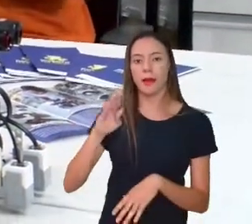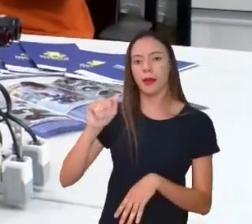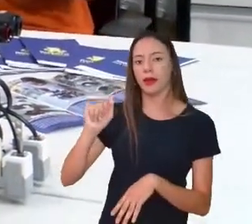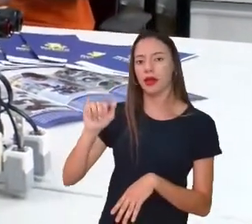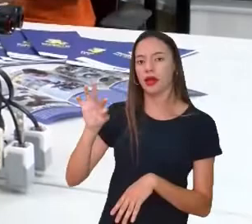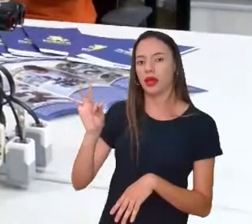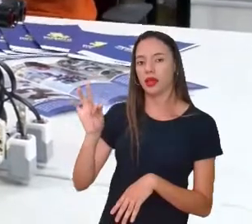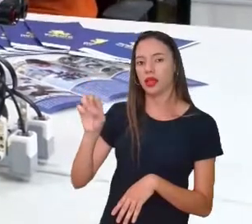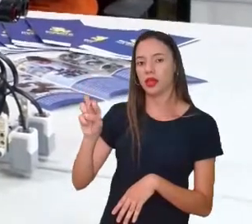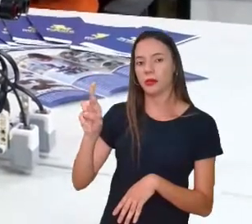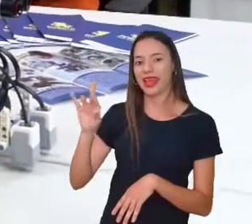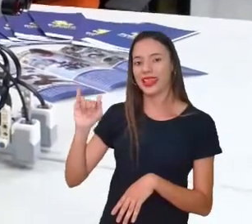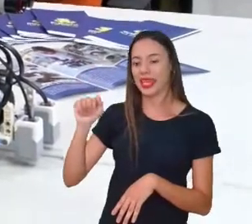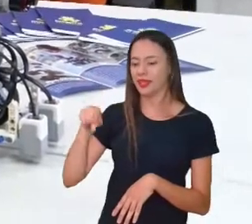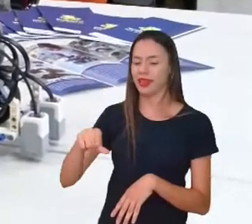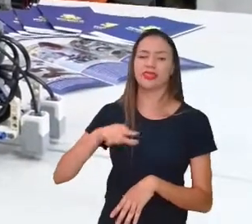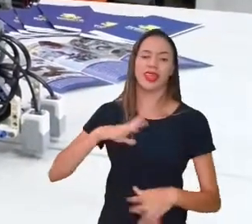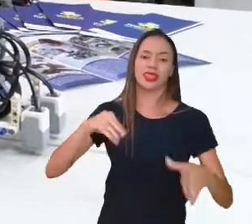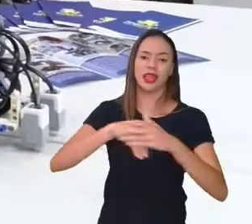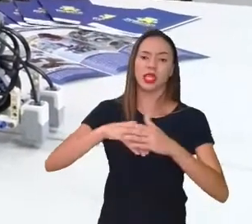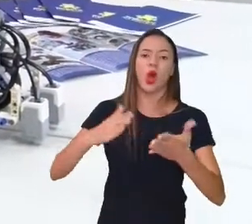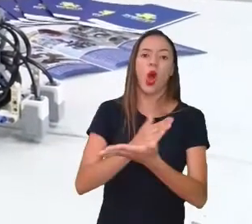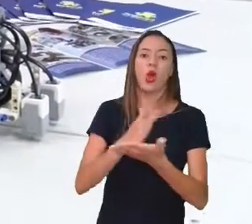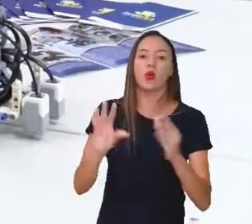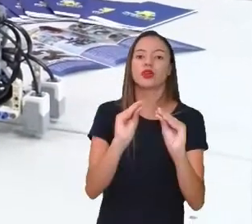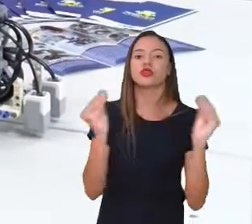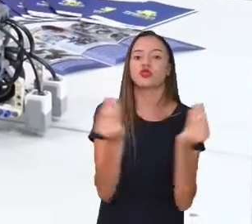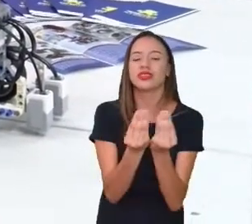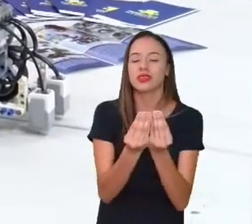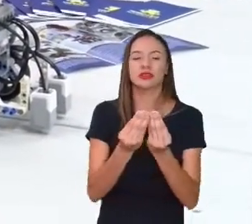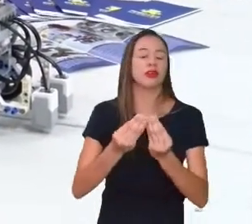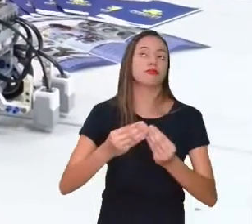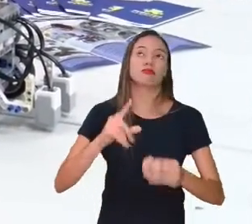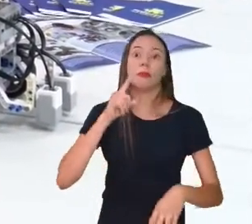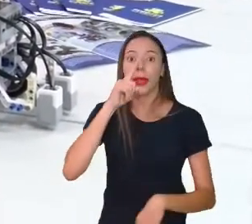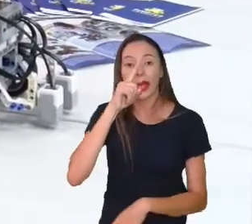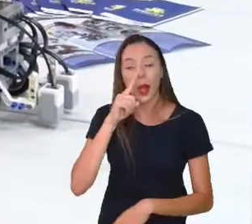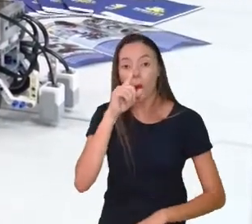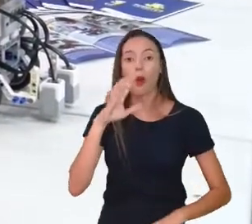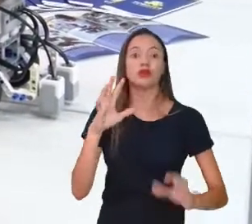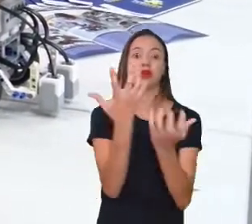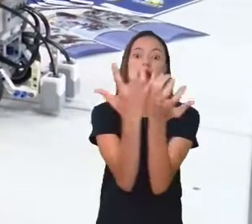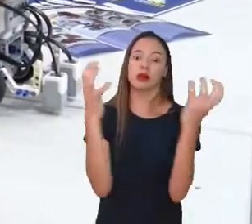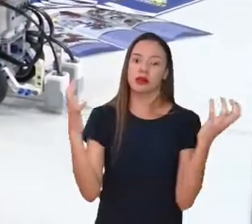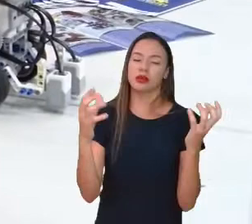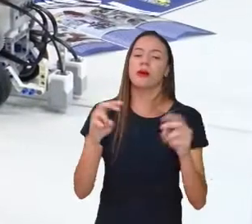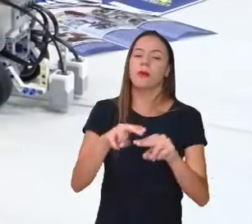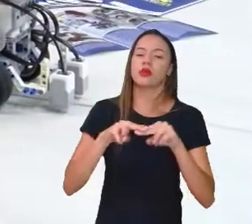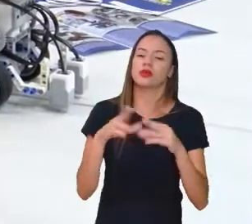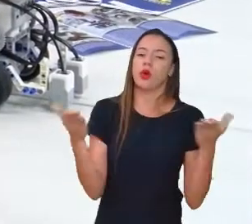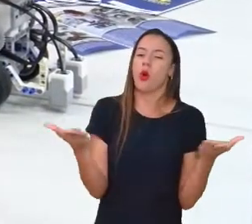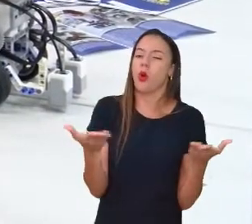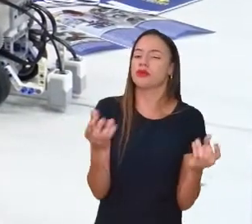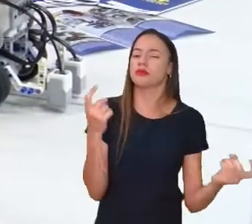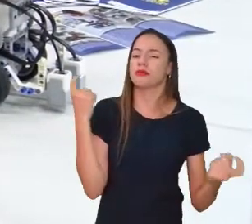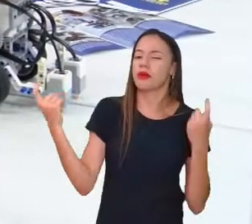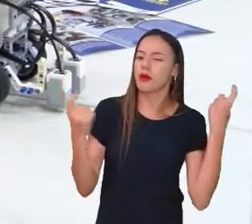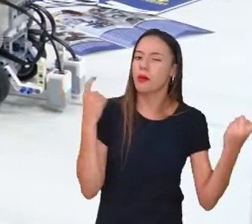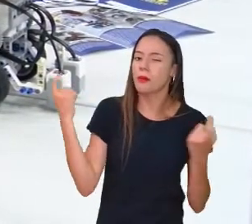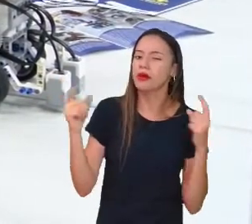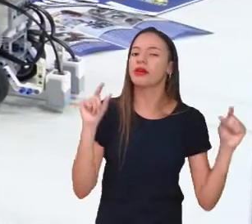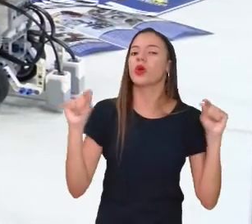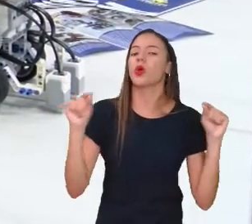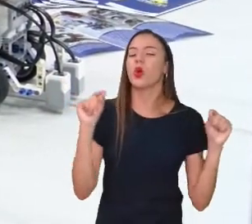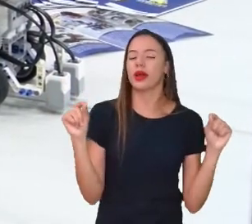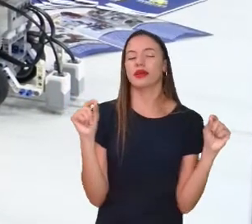são perigosíssimas para o meio ambiente. Então, por isso que hoje existe uma preocupação muito grande, Carla, justamente para esse